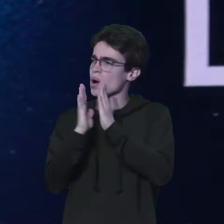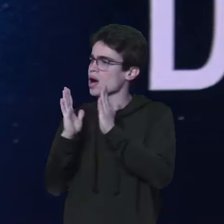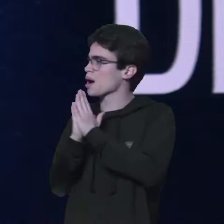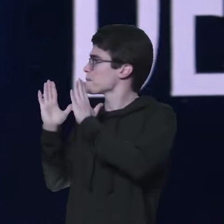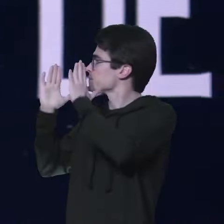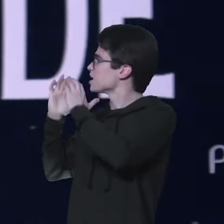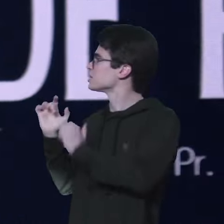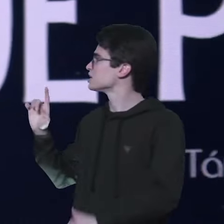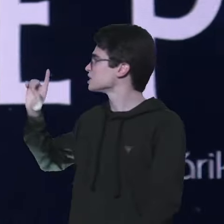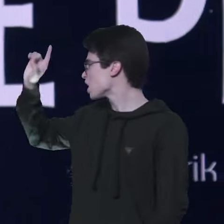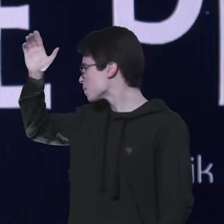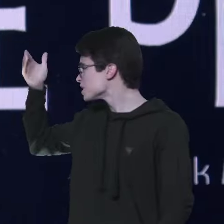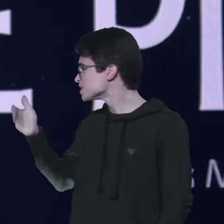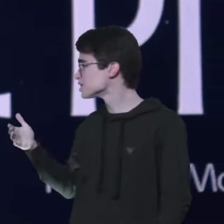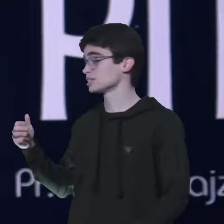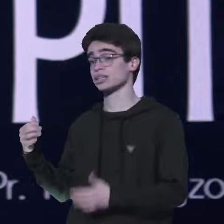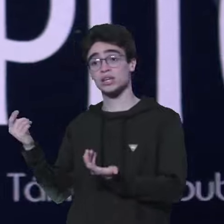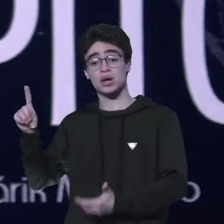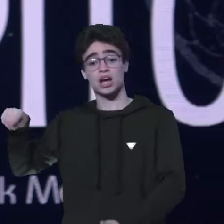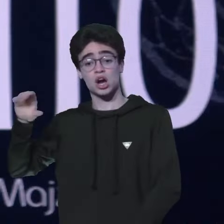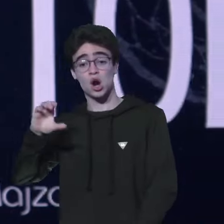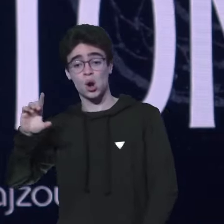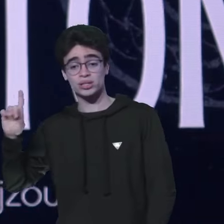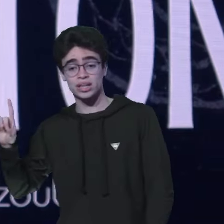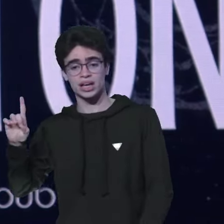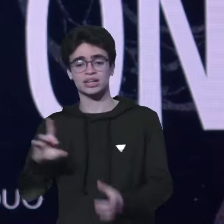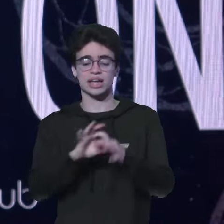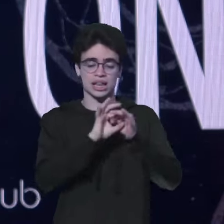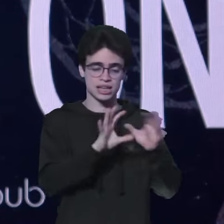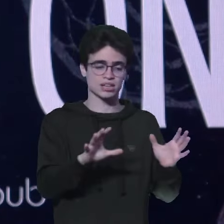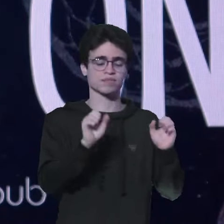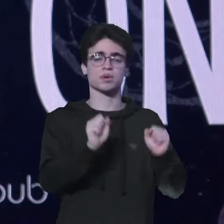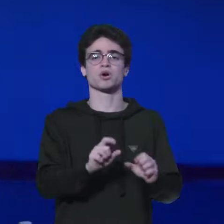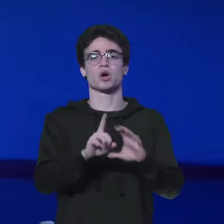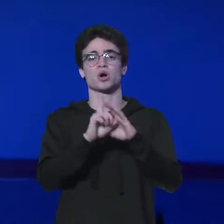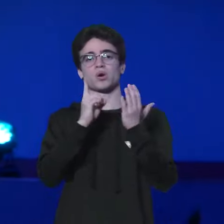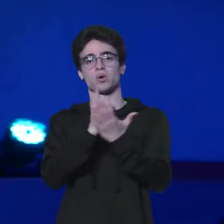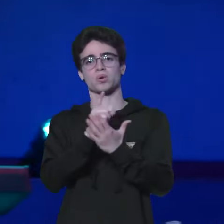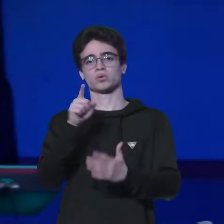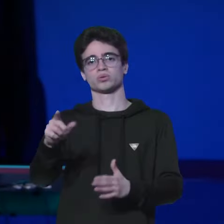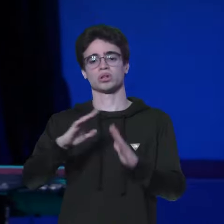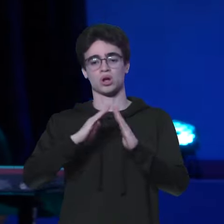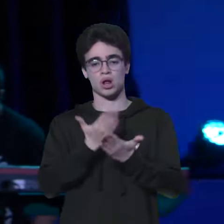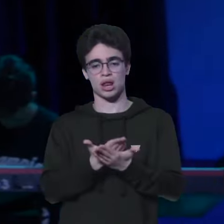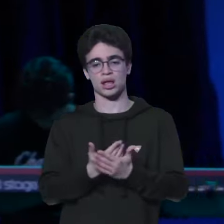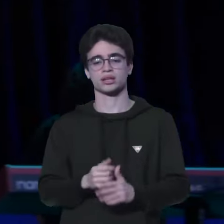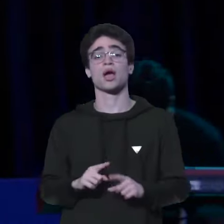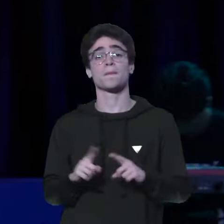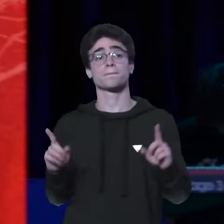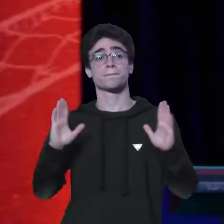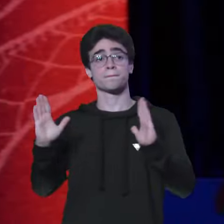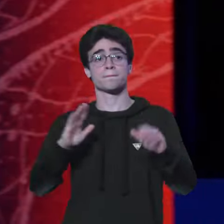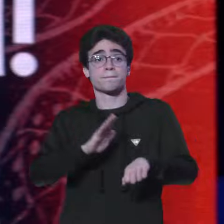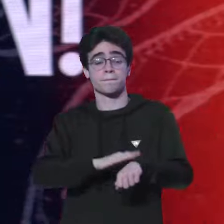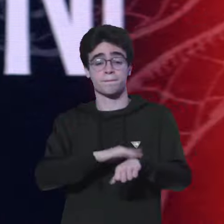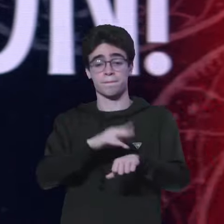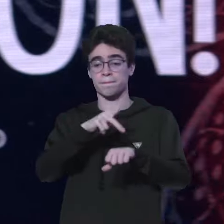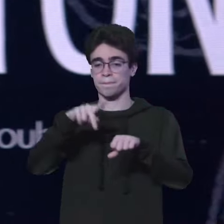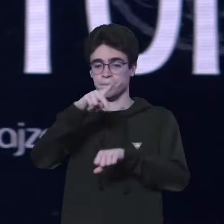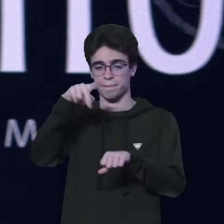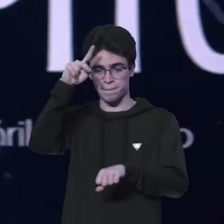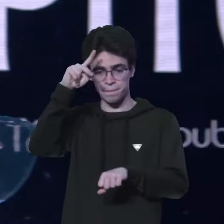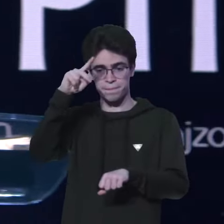Deus. E os coordenadores deixaram eles fazerem um culto no colégio. Só que foi interessante que foi época de Páscoa, nunca tinha havido